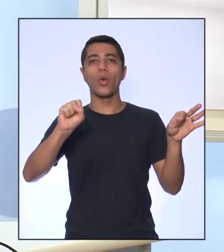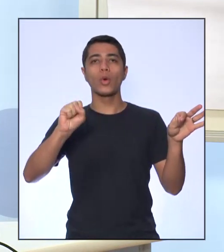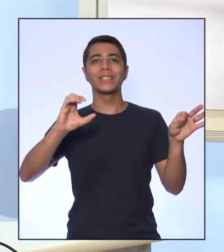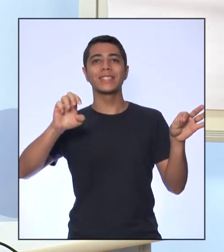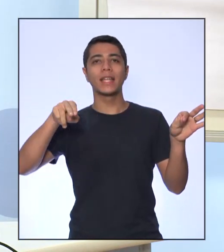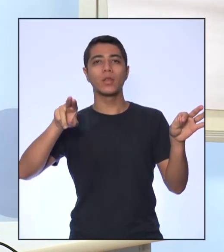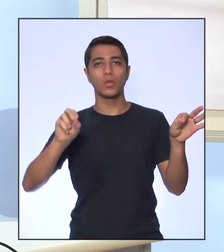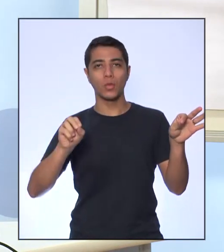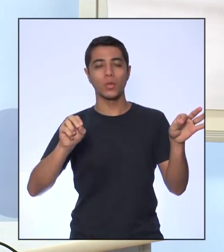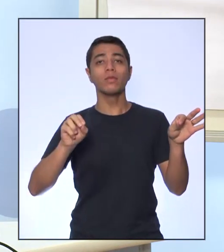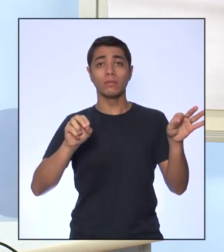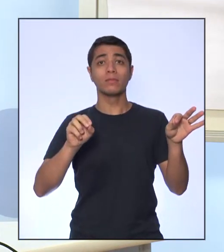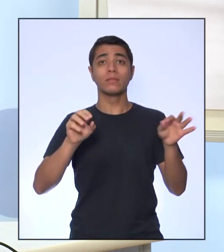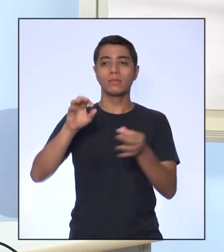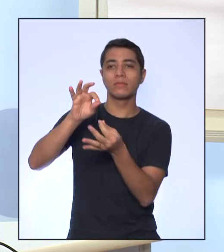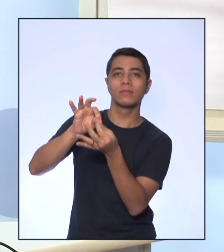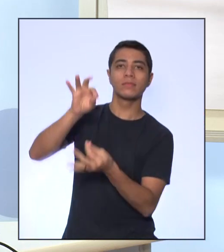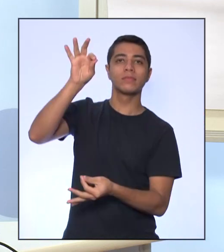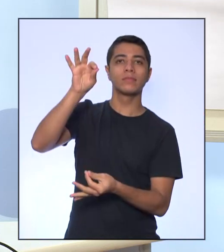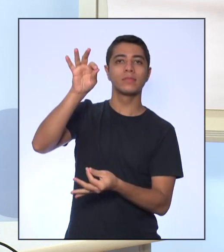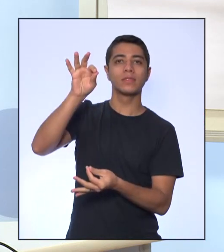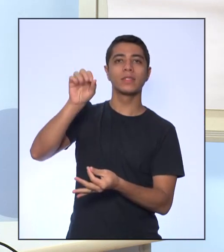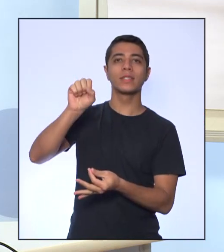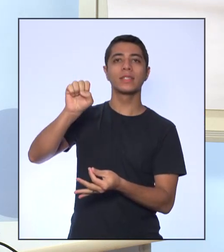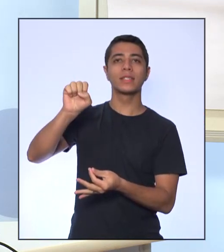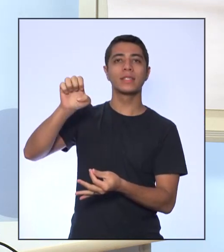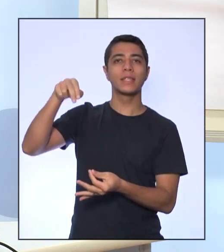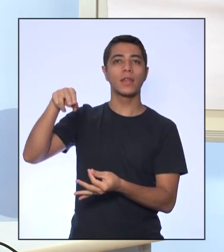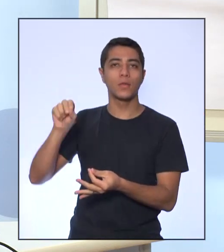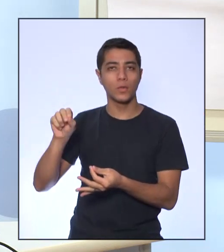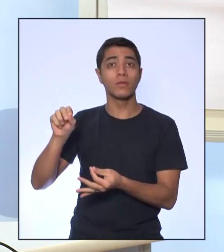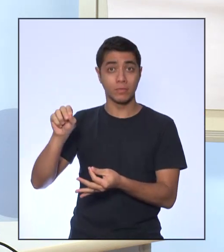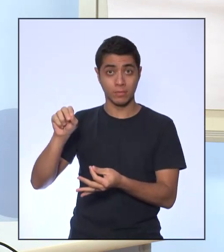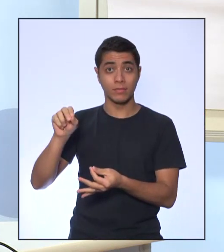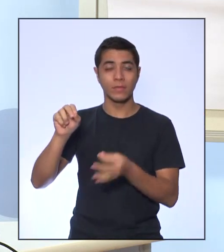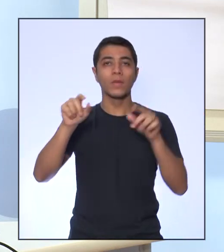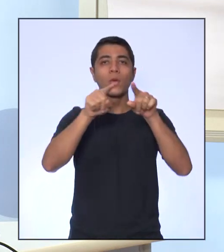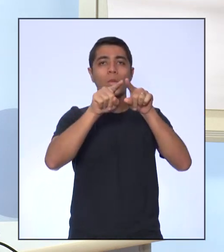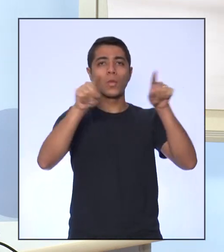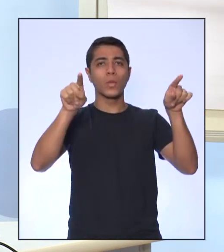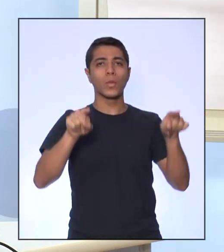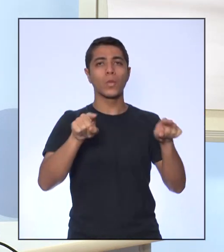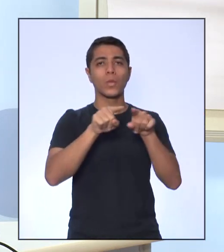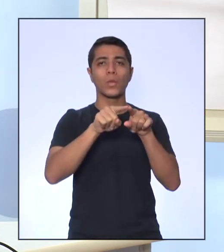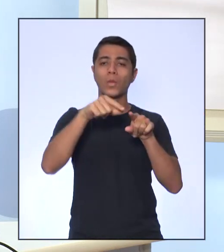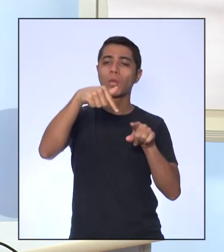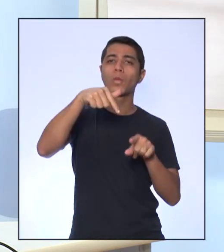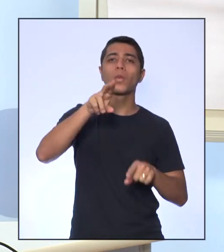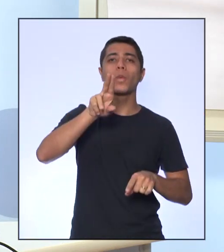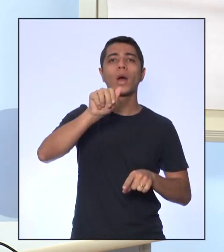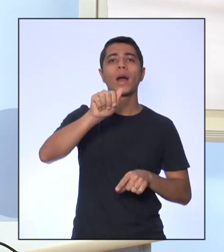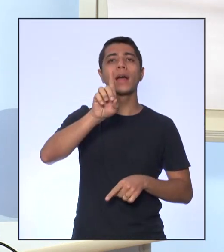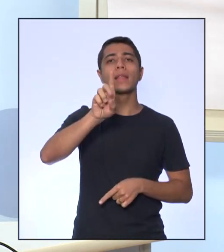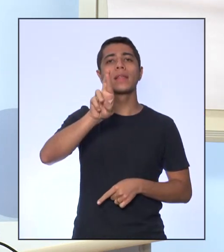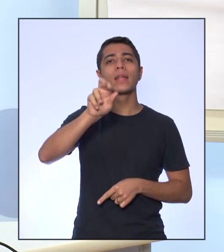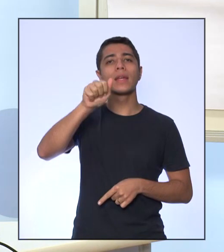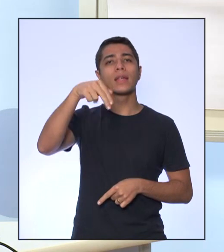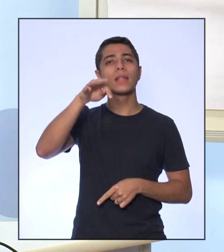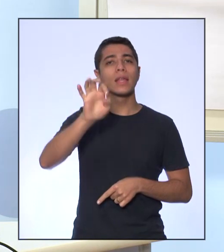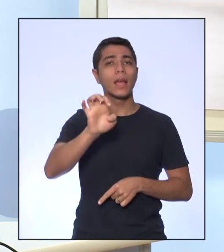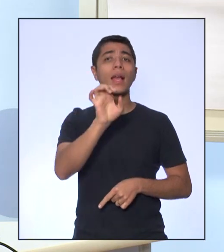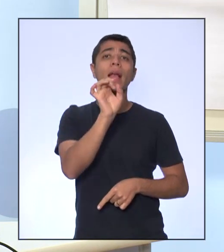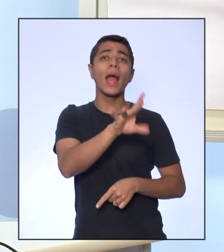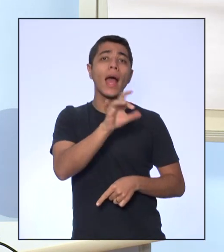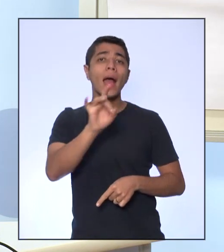quadrantes o que era calda quadrante nós iremos o sinal de cada quadrante então se era positivo negativo e como